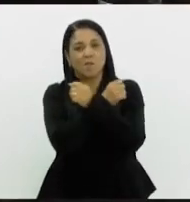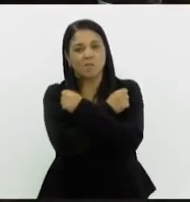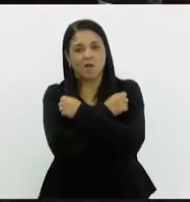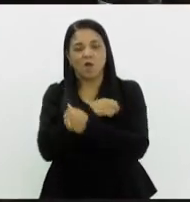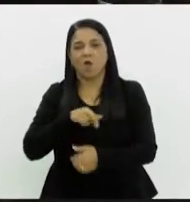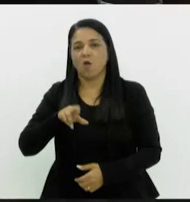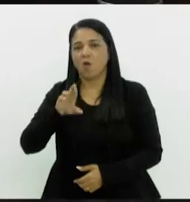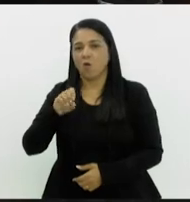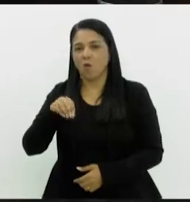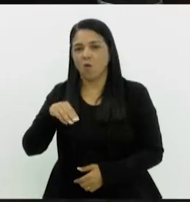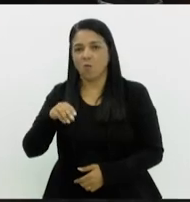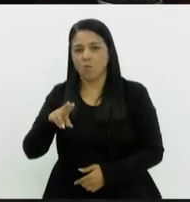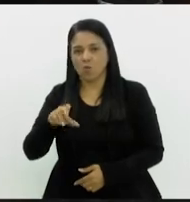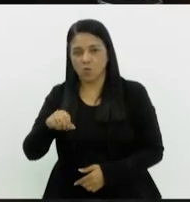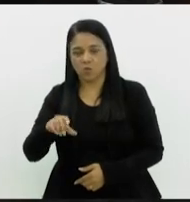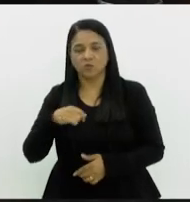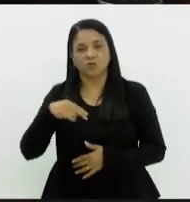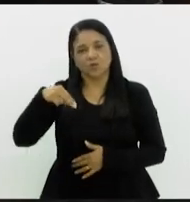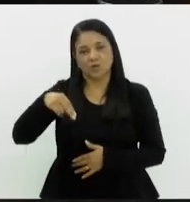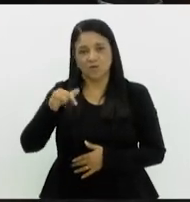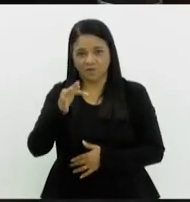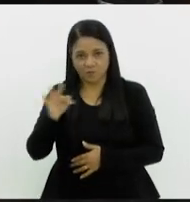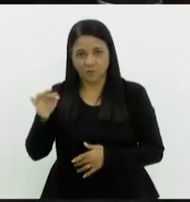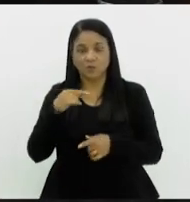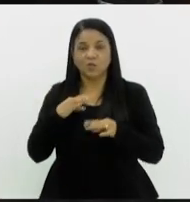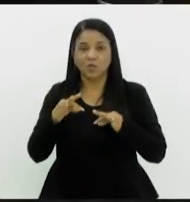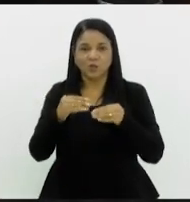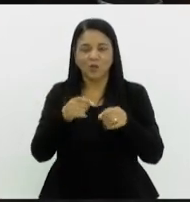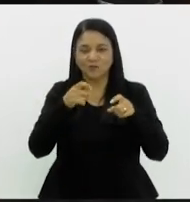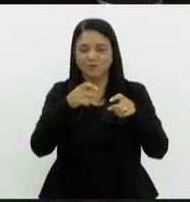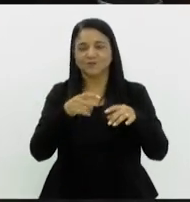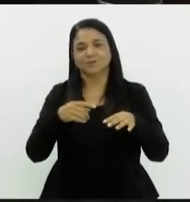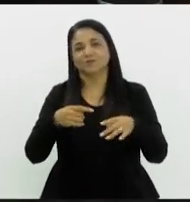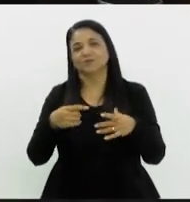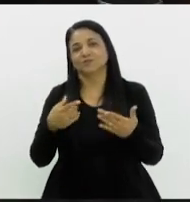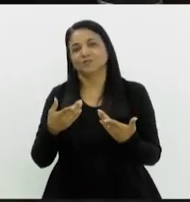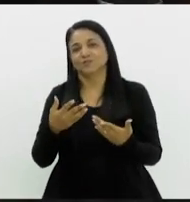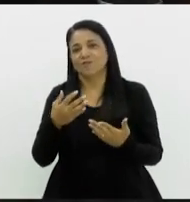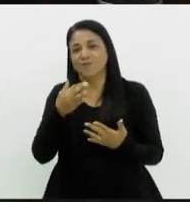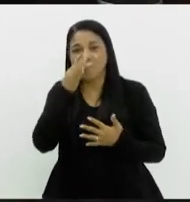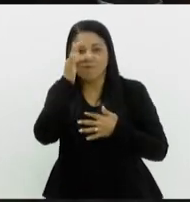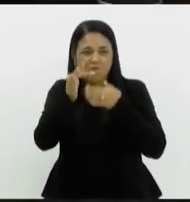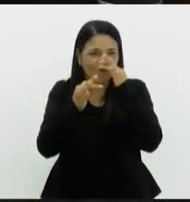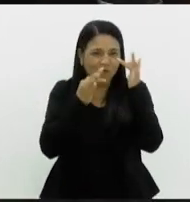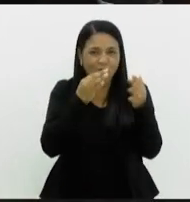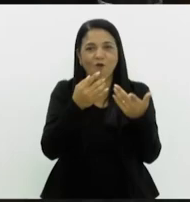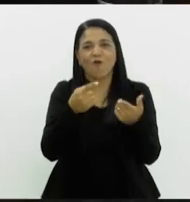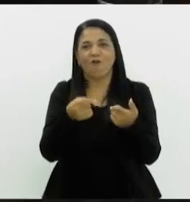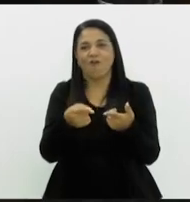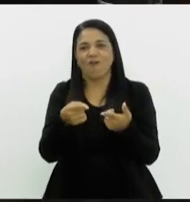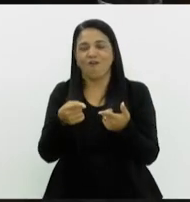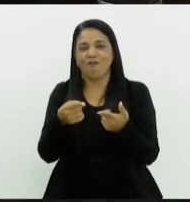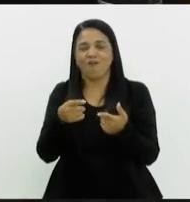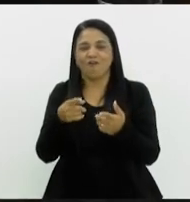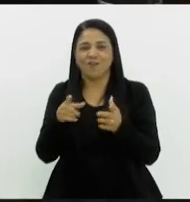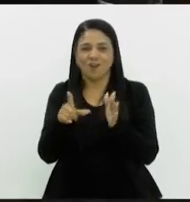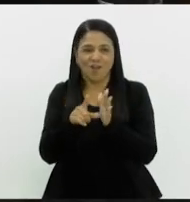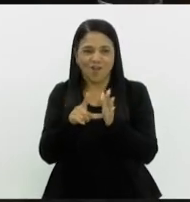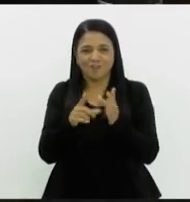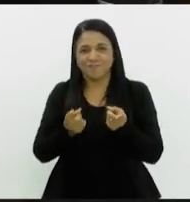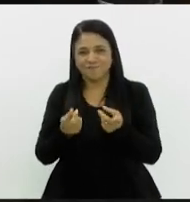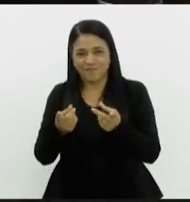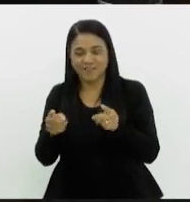Nova Friburgo, os floricultores e as floricultoras de Nova Friburgo, que a gente sempre está com elas também, e